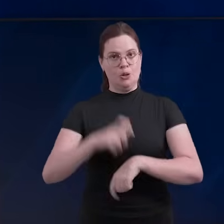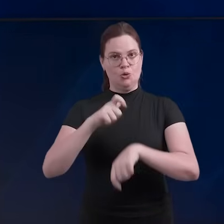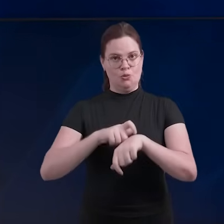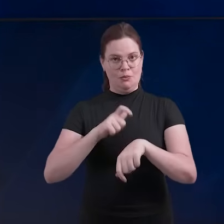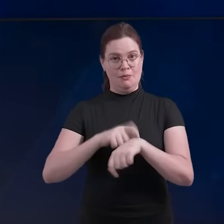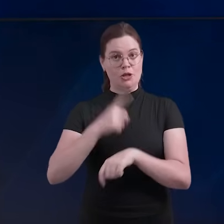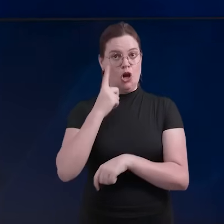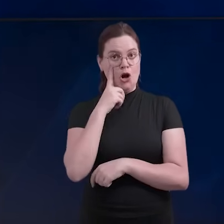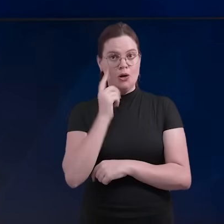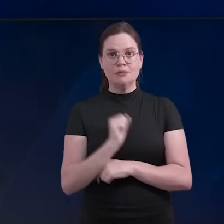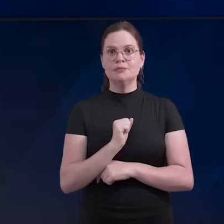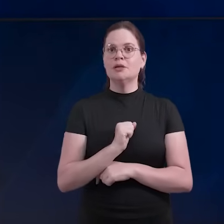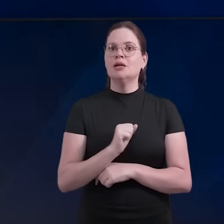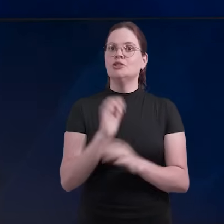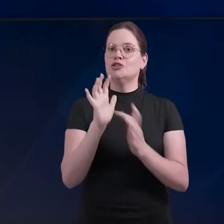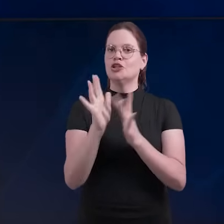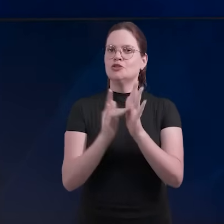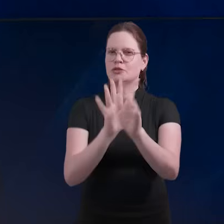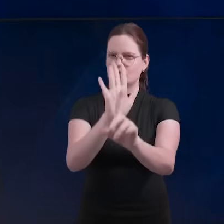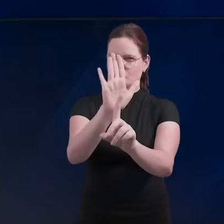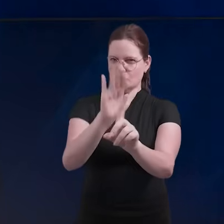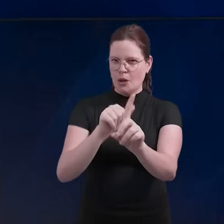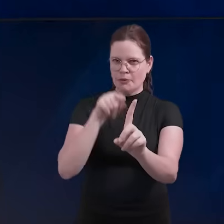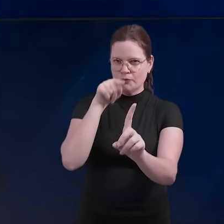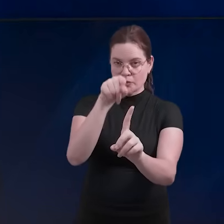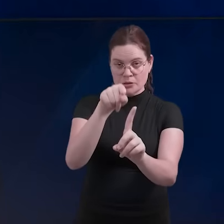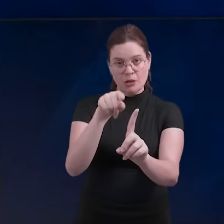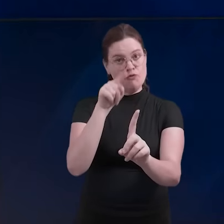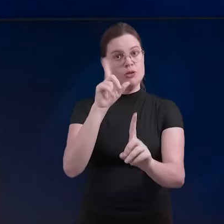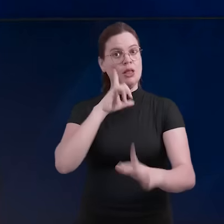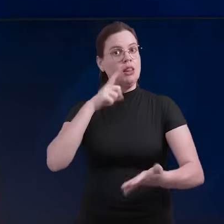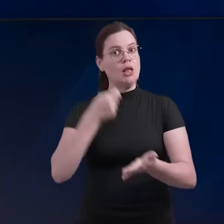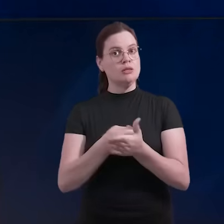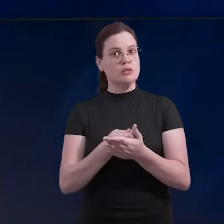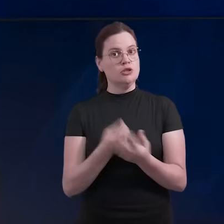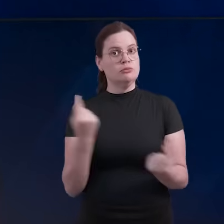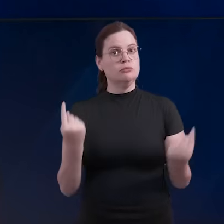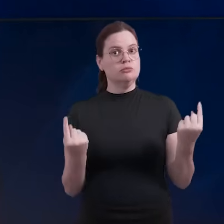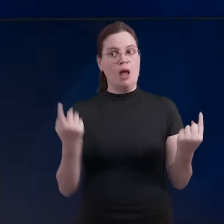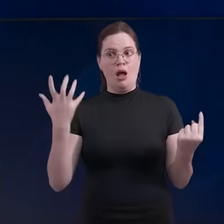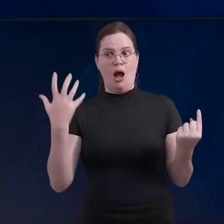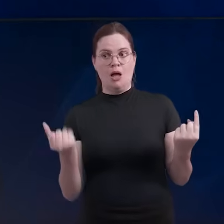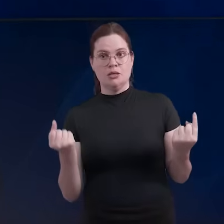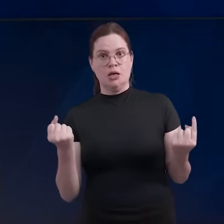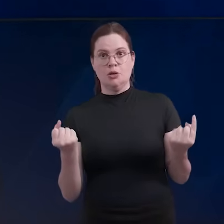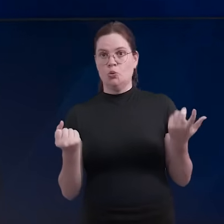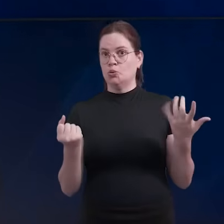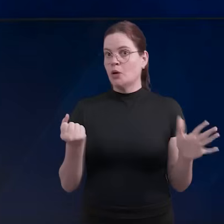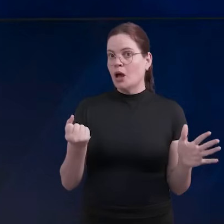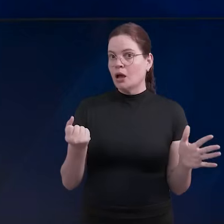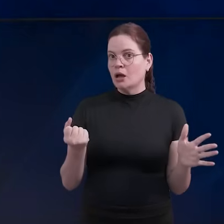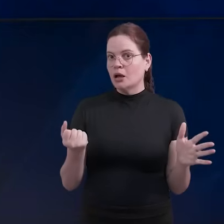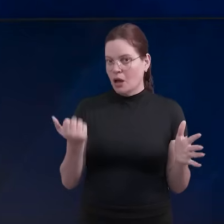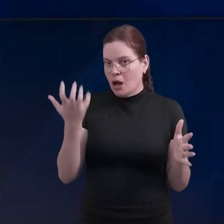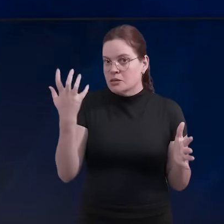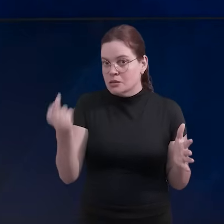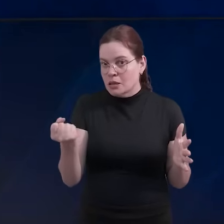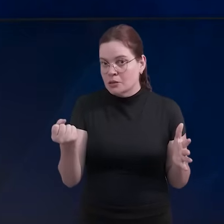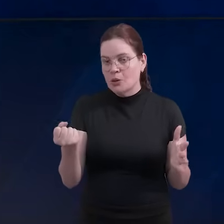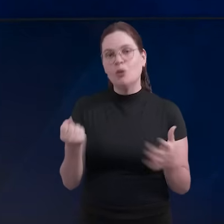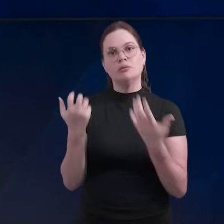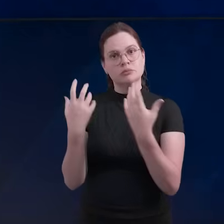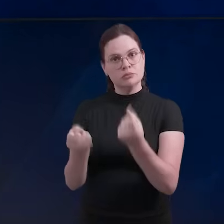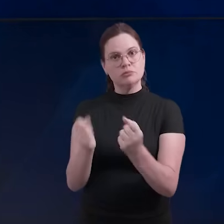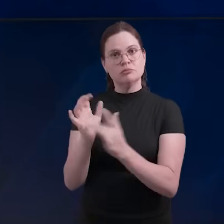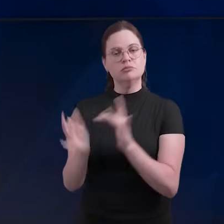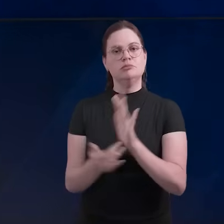quando Jesus te chama, você recebe, você aceita a Jesus como seu Salvador. Esse ato seu de aceitar,